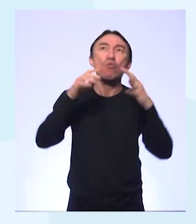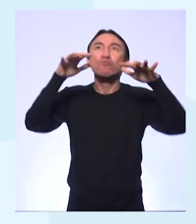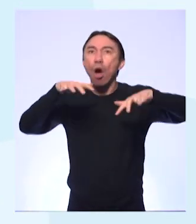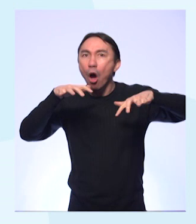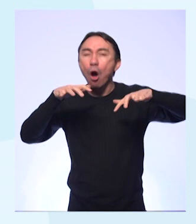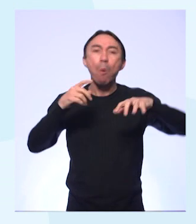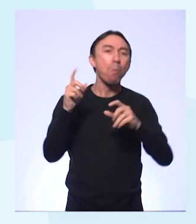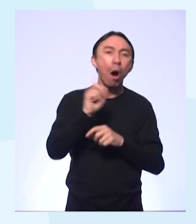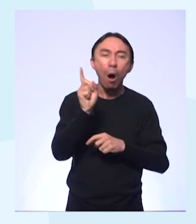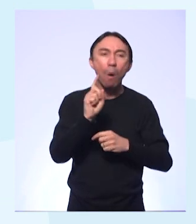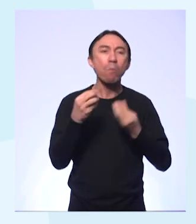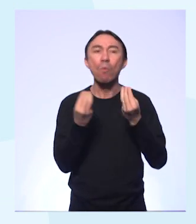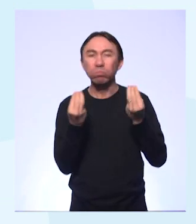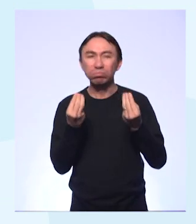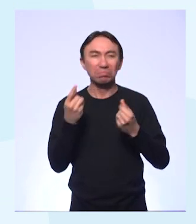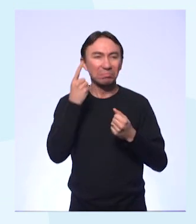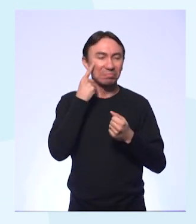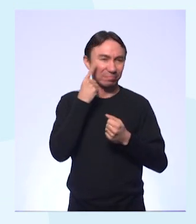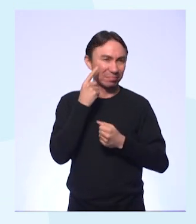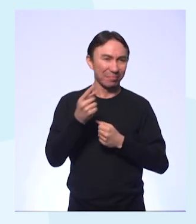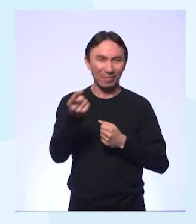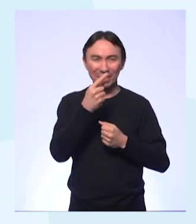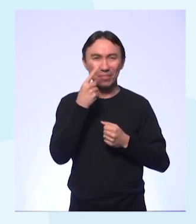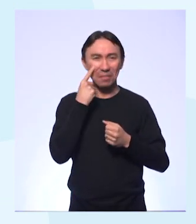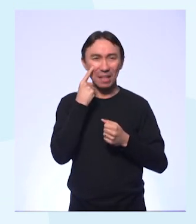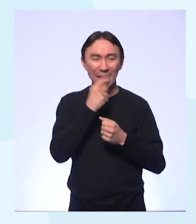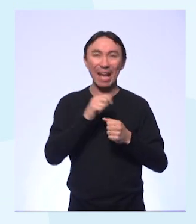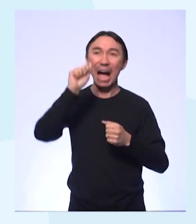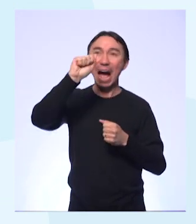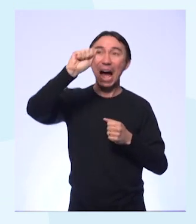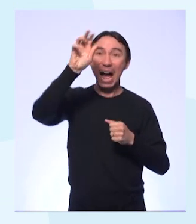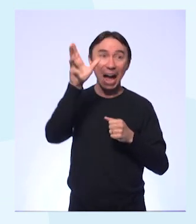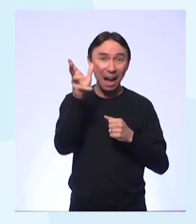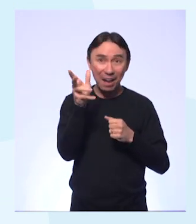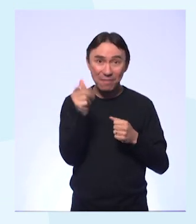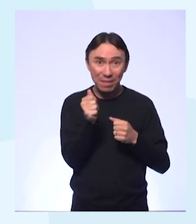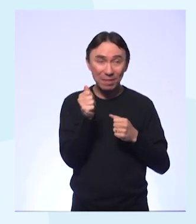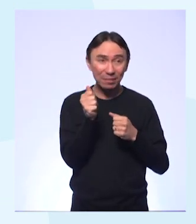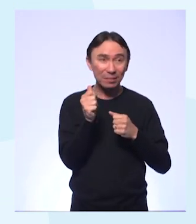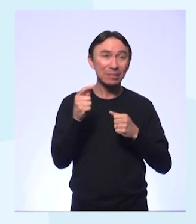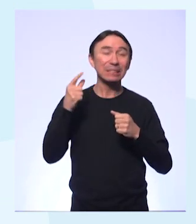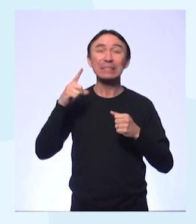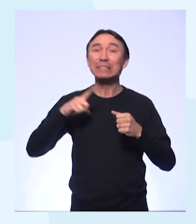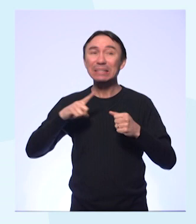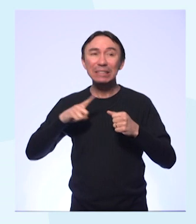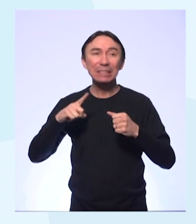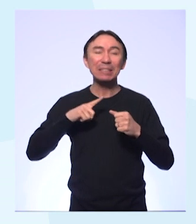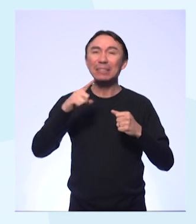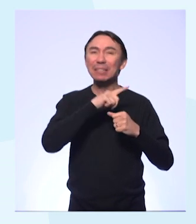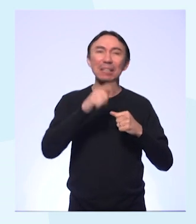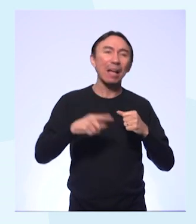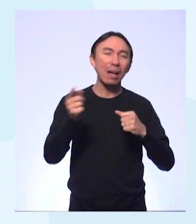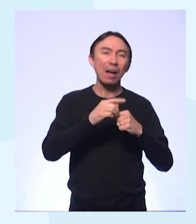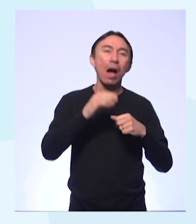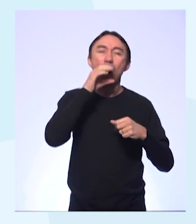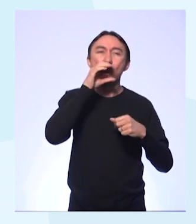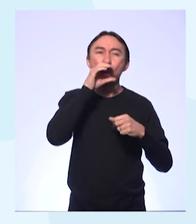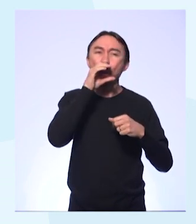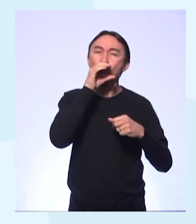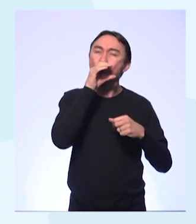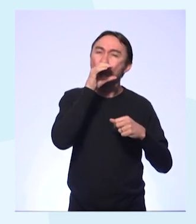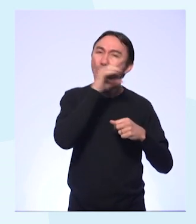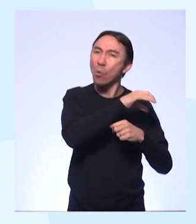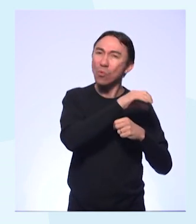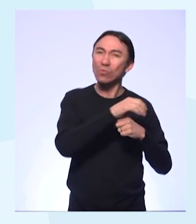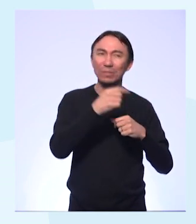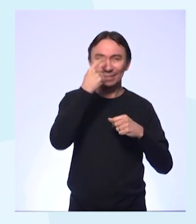observa que a boa parte da África está concentrada na zona intertropical, ou denominada